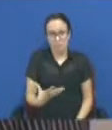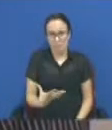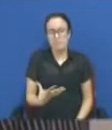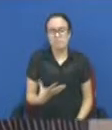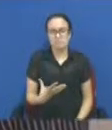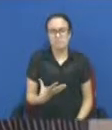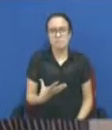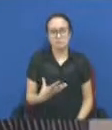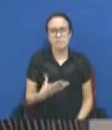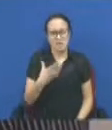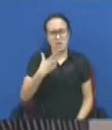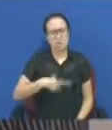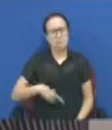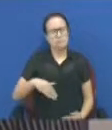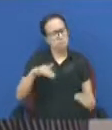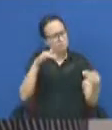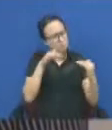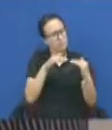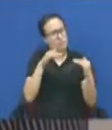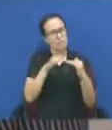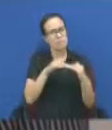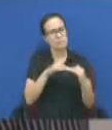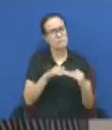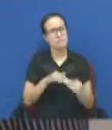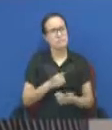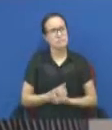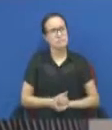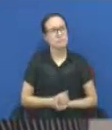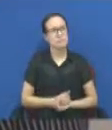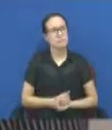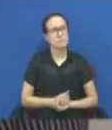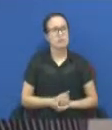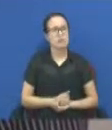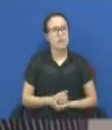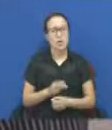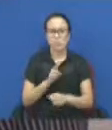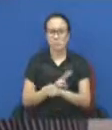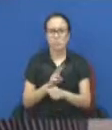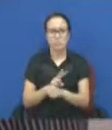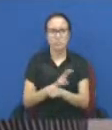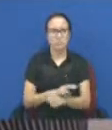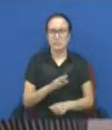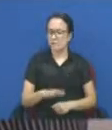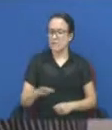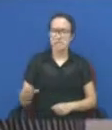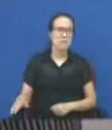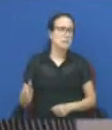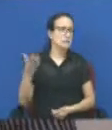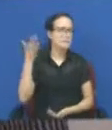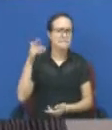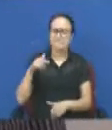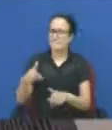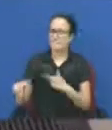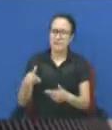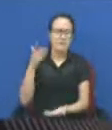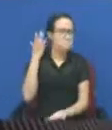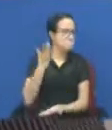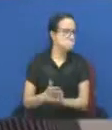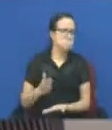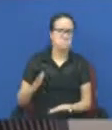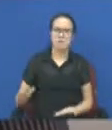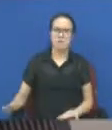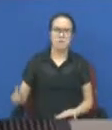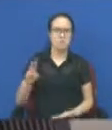alguma, eu defendo que criança deve trabalhar. Nós temos que seguir a legislação, não é? A legislação não é ruim para as